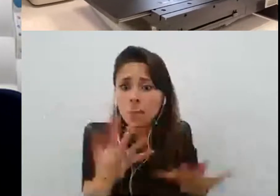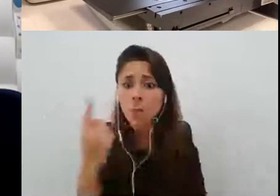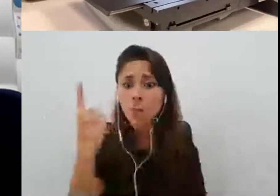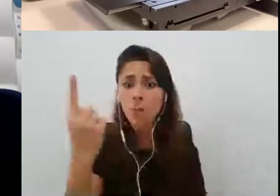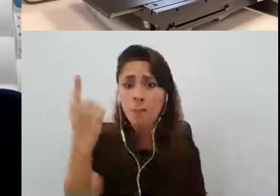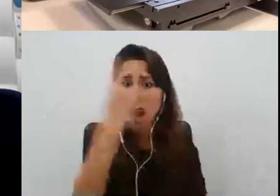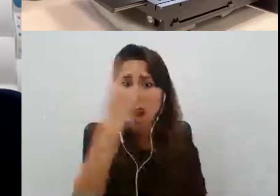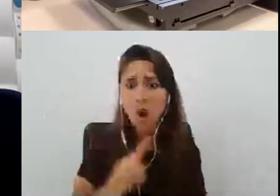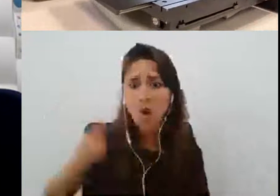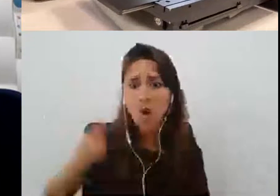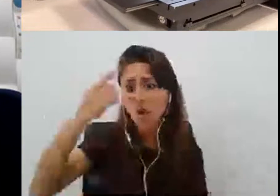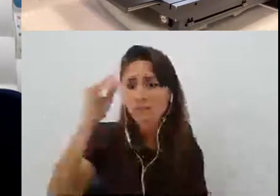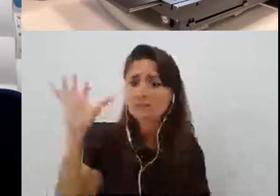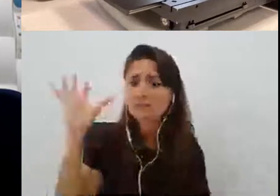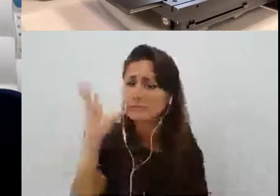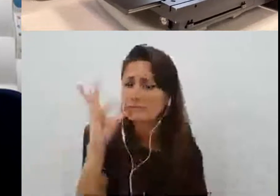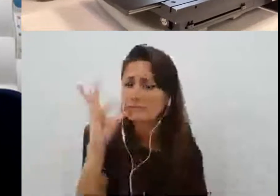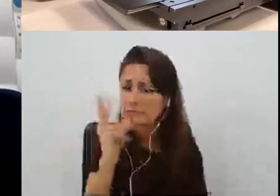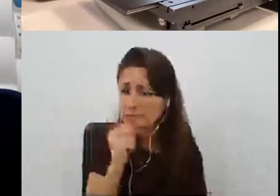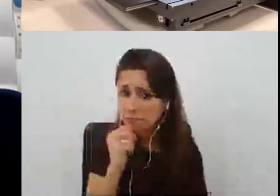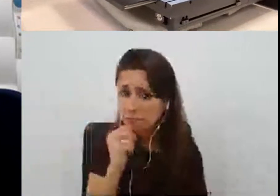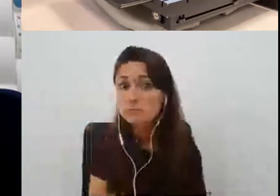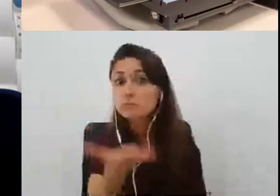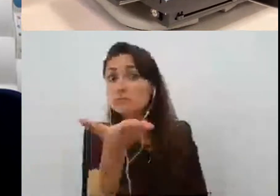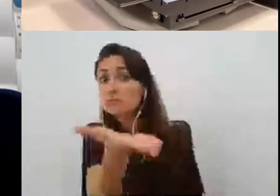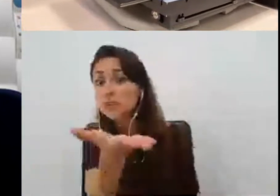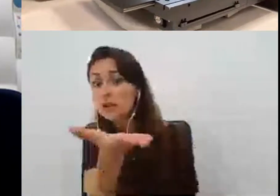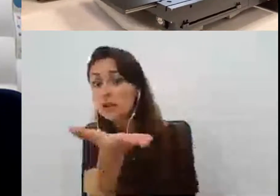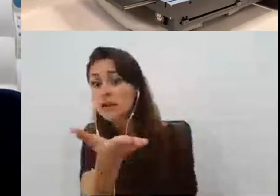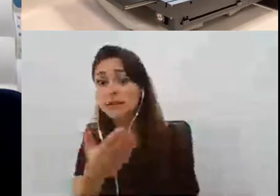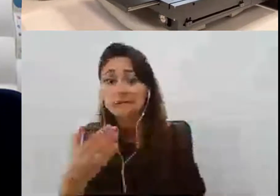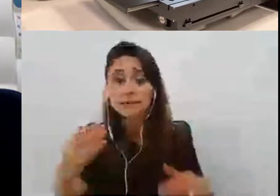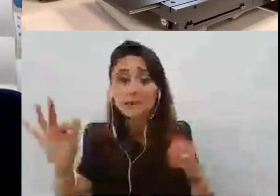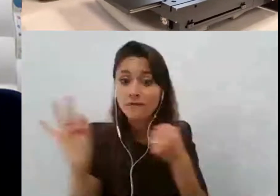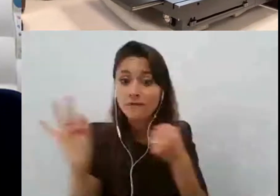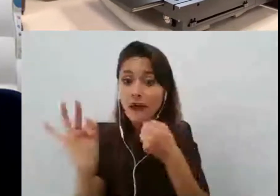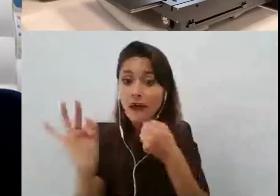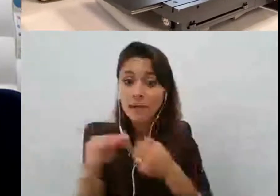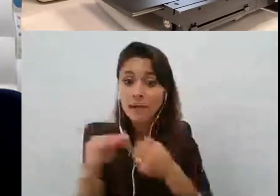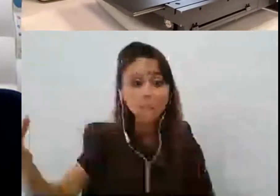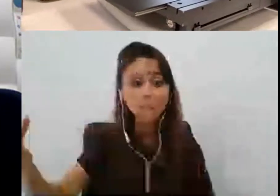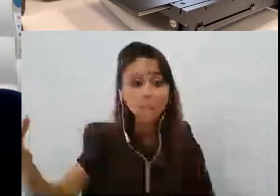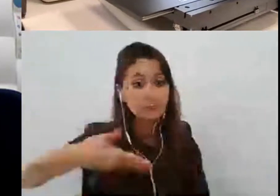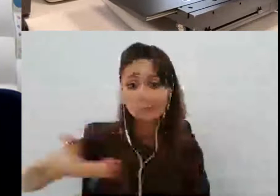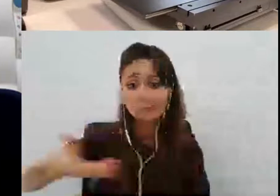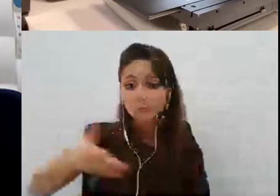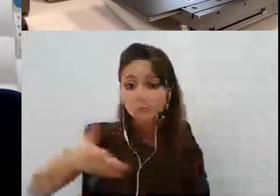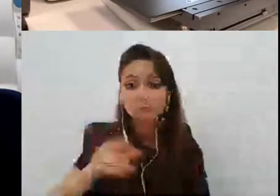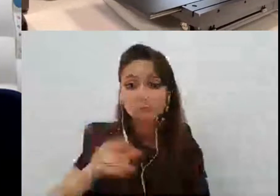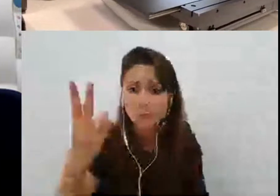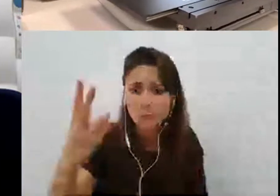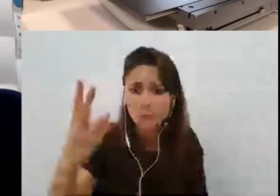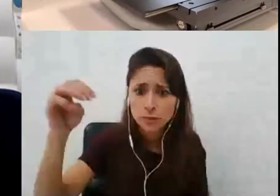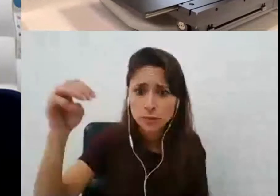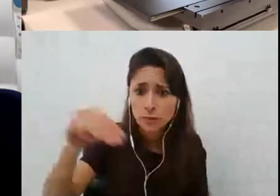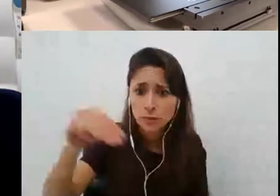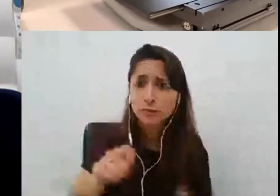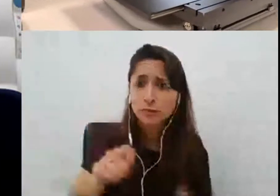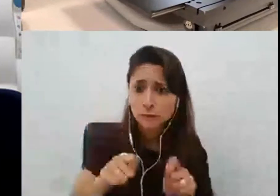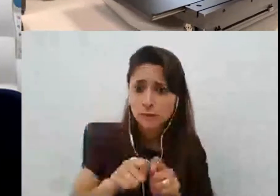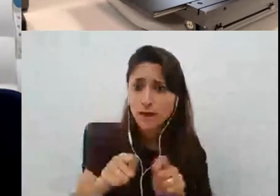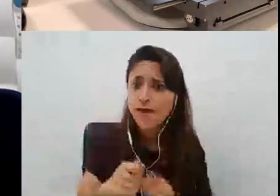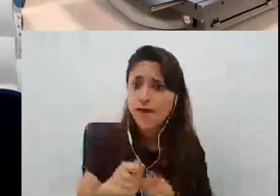medição. Com esse conceito de indústria 4.0, a gente consegue agilizar e conseguimos reduzir isso para 20 minutos. Ou seja,